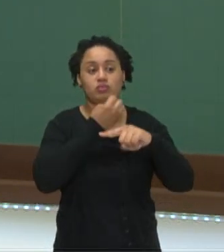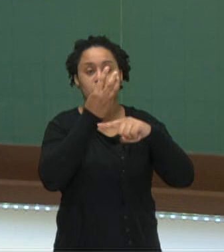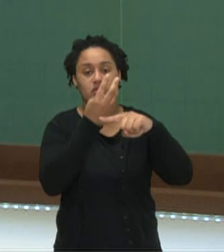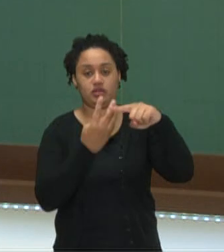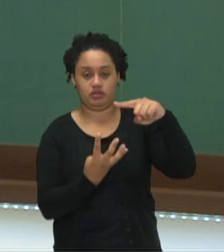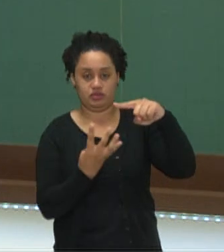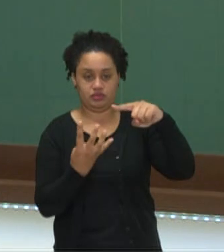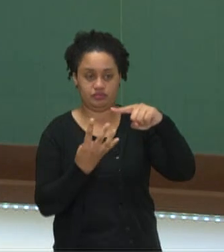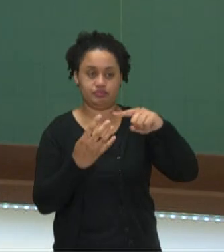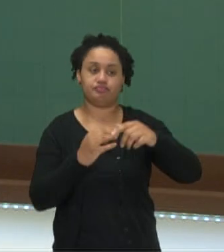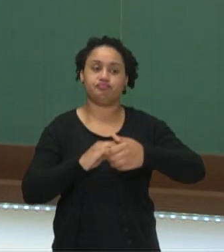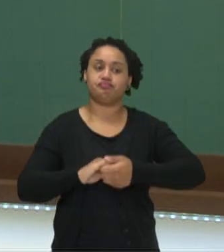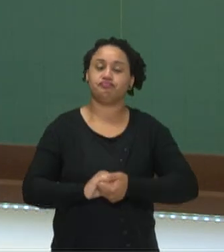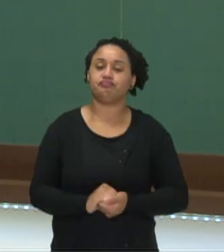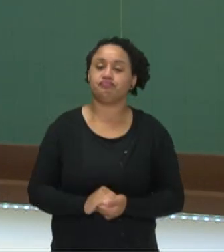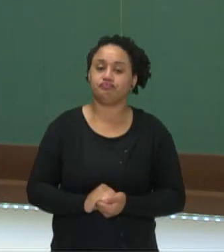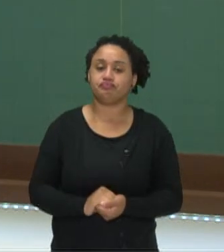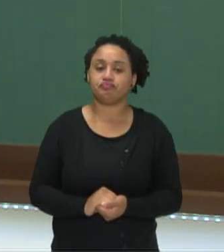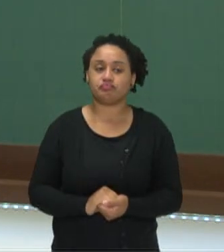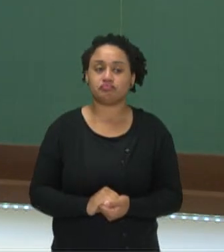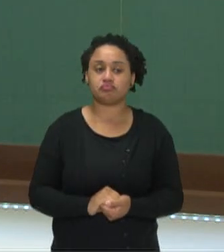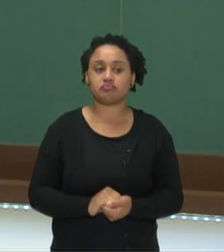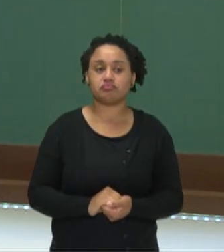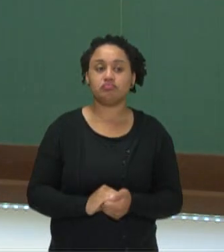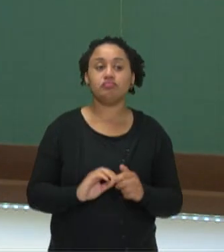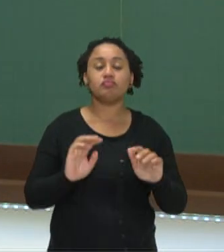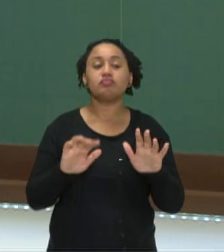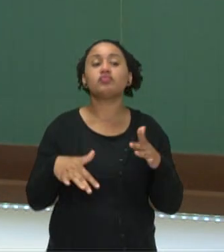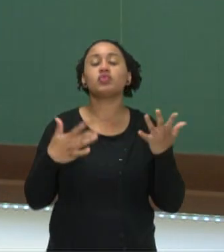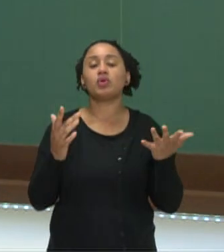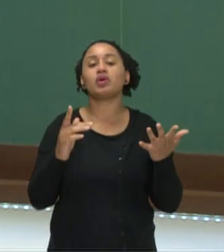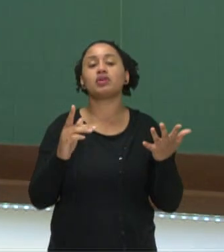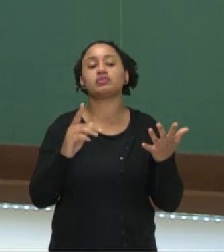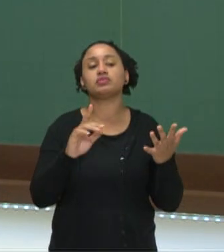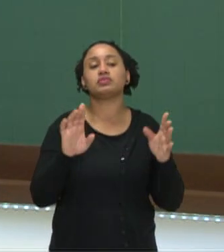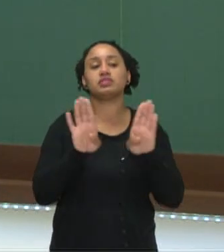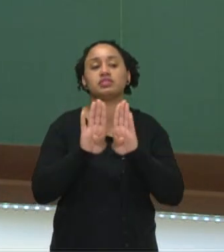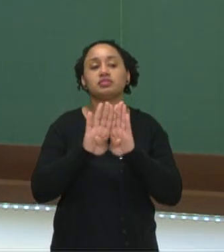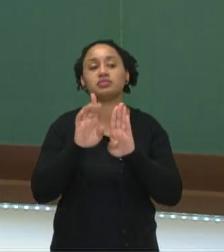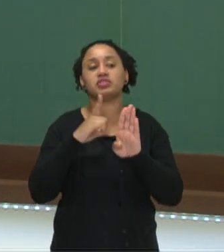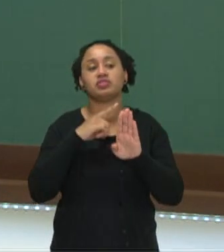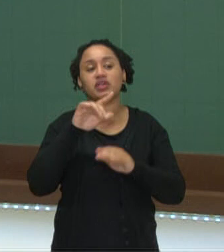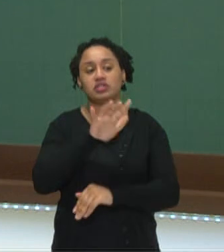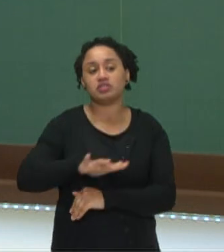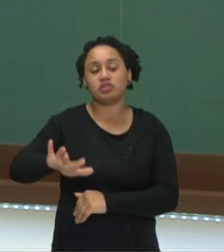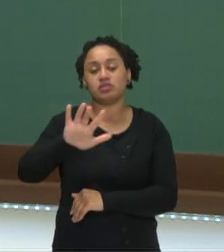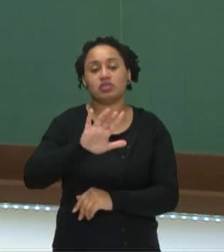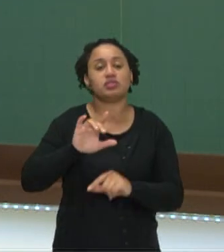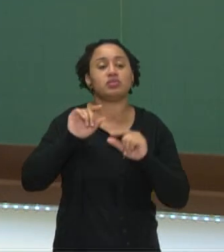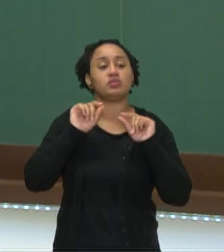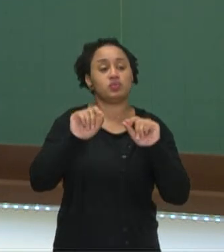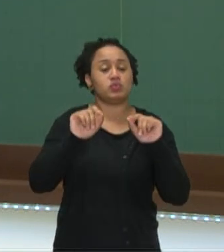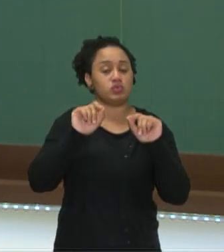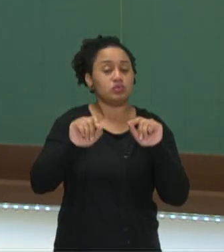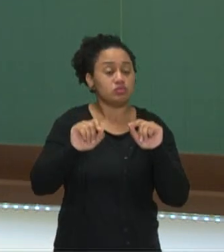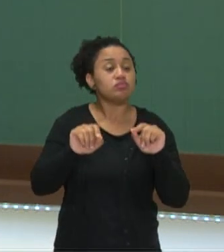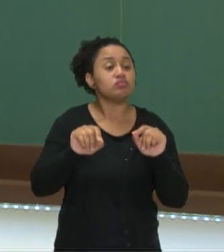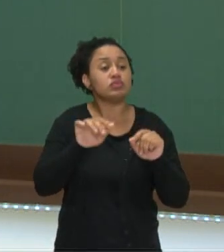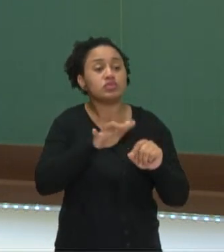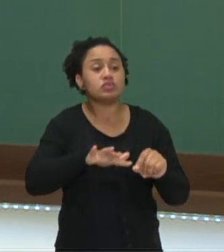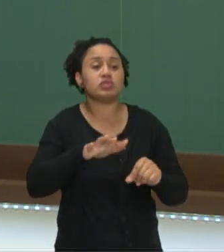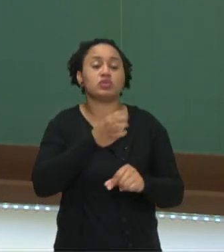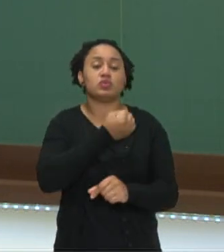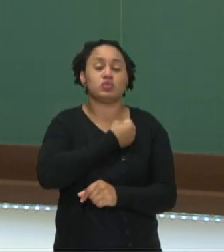4, de fração. Então, quando a gente estiver falando aí de situações onde a gente está pegando o